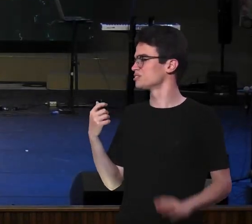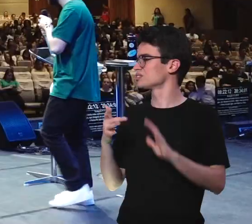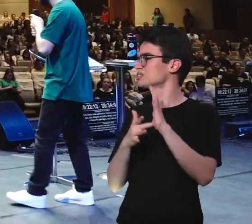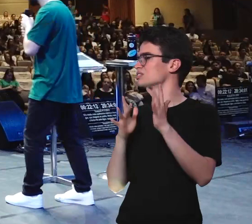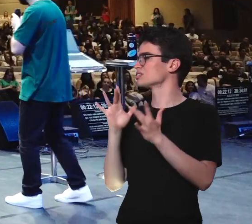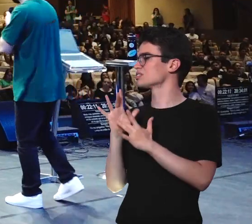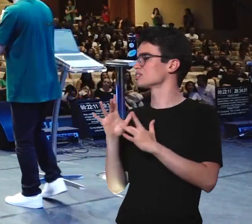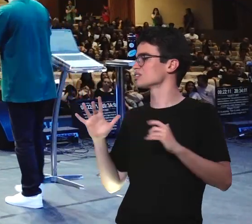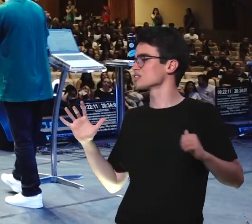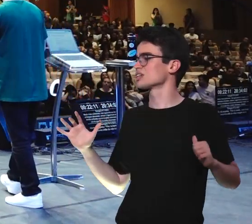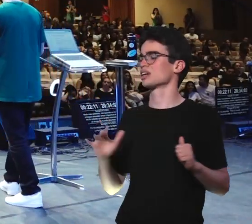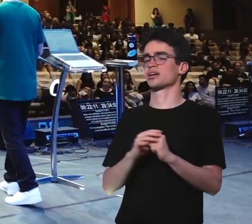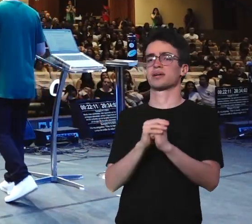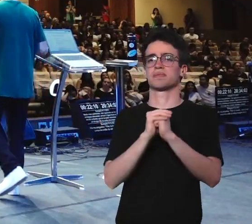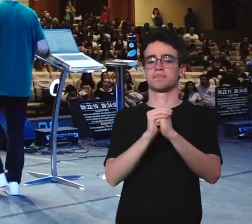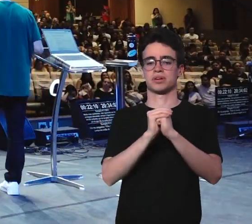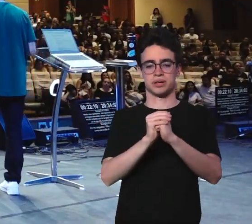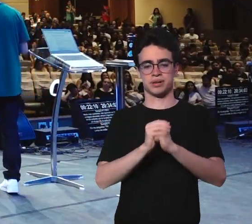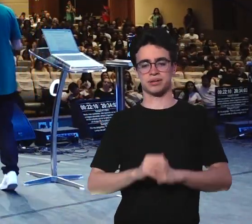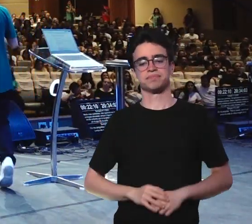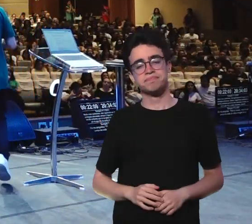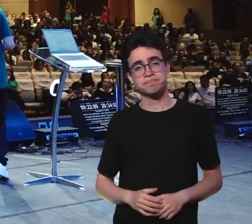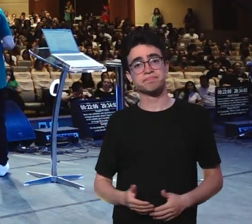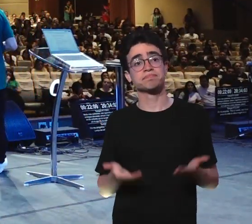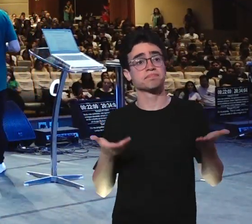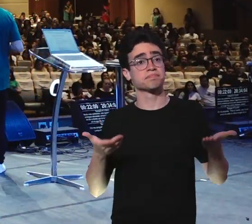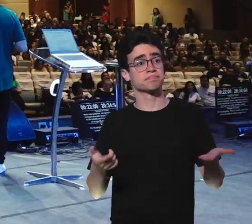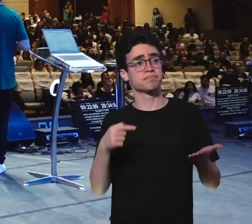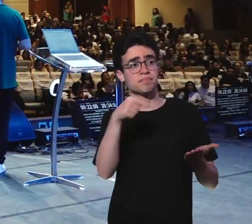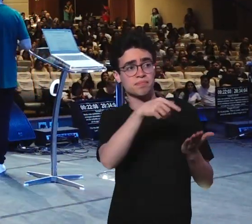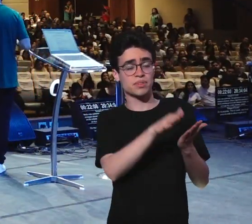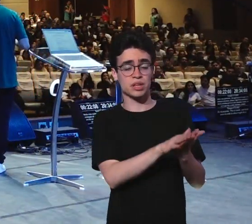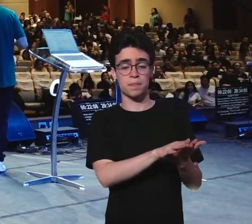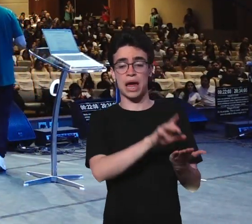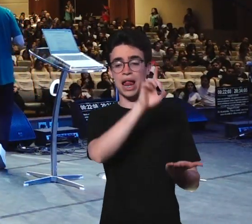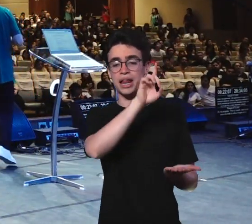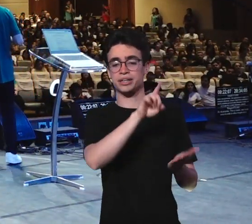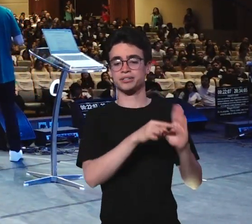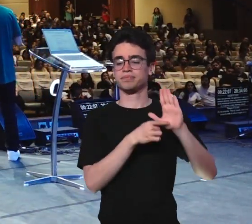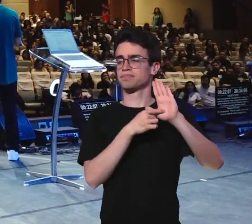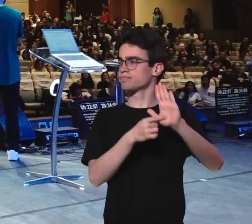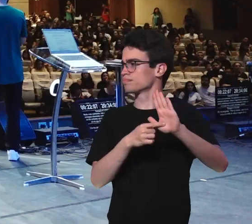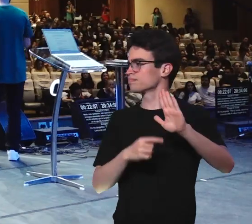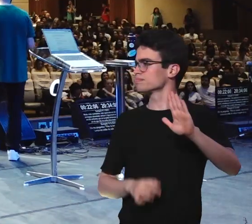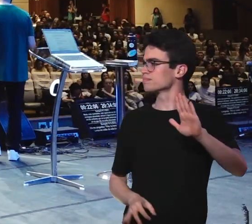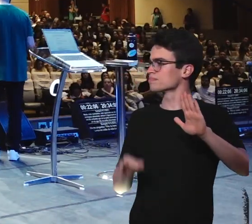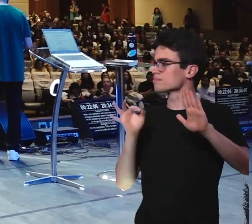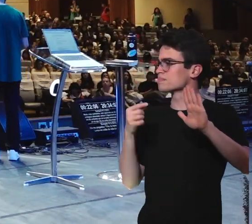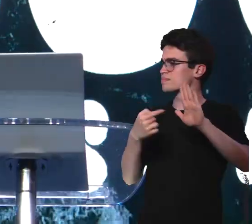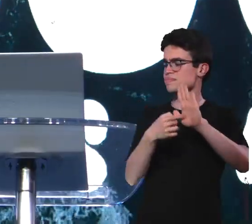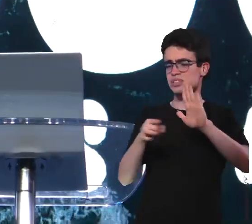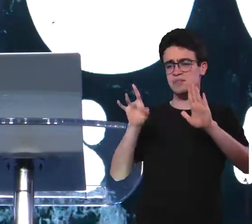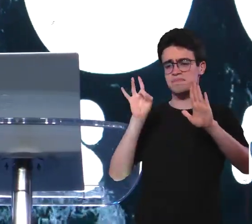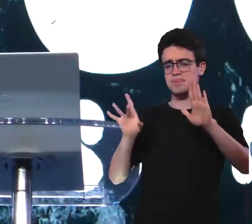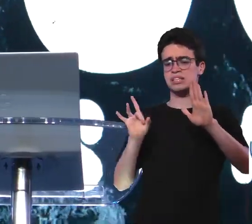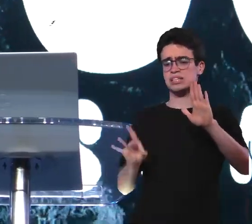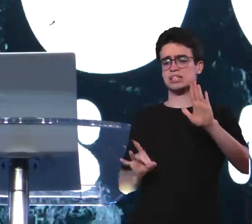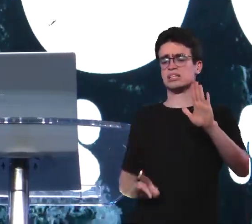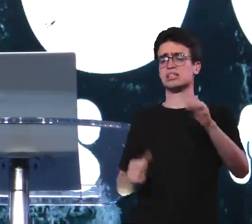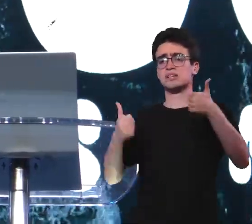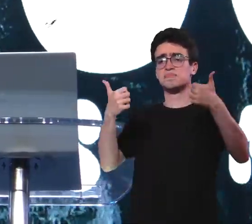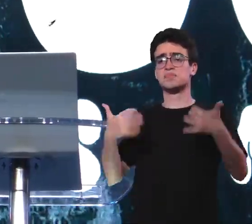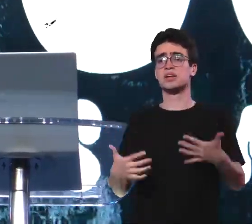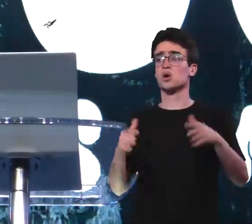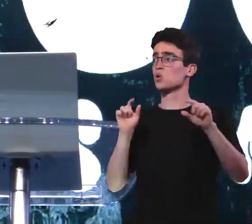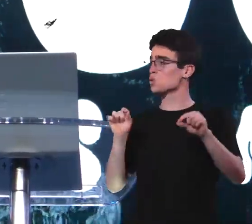amém. Bom, aqui a palavra de Deus é um texto muito especial, está falando de um rio